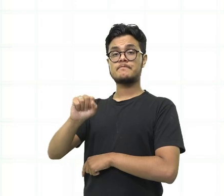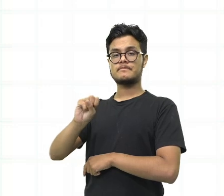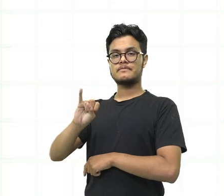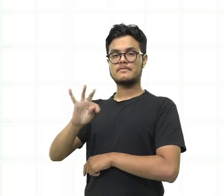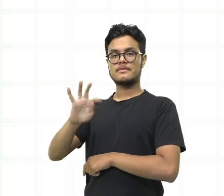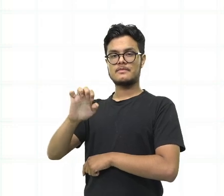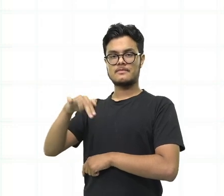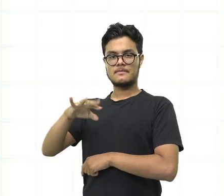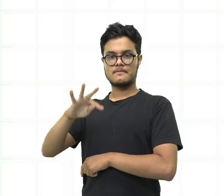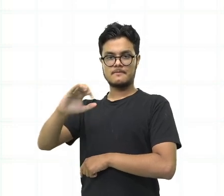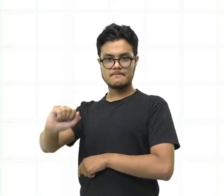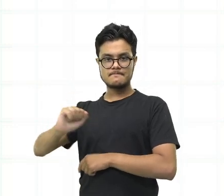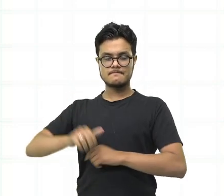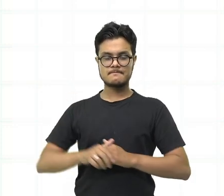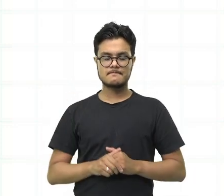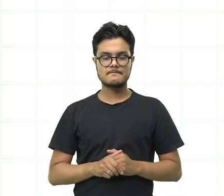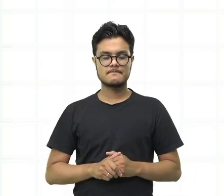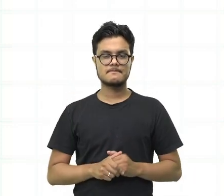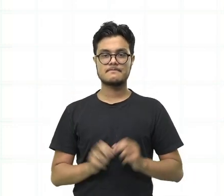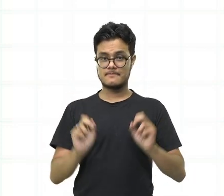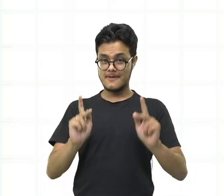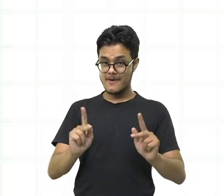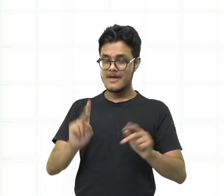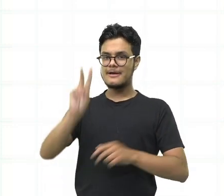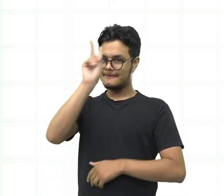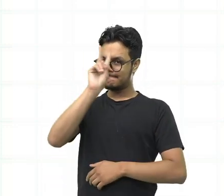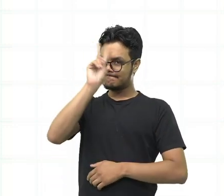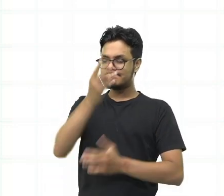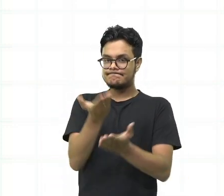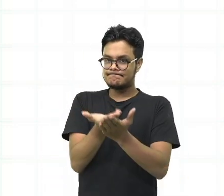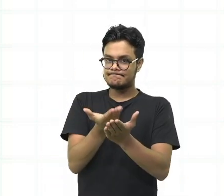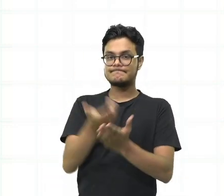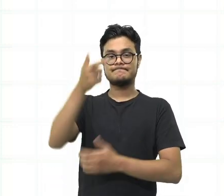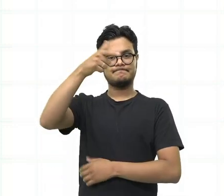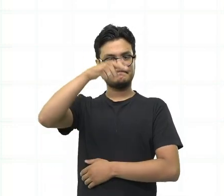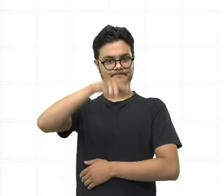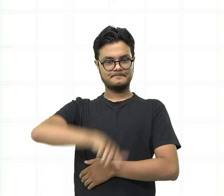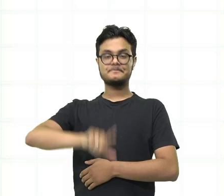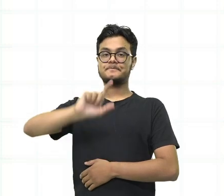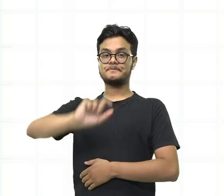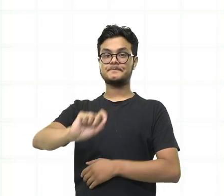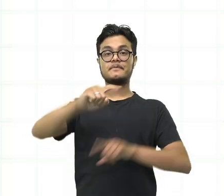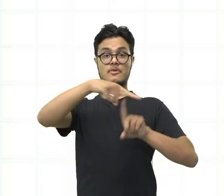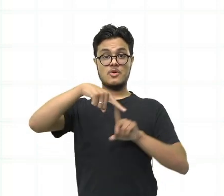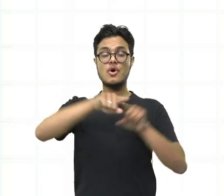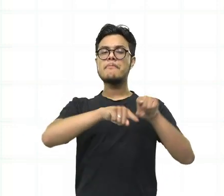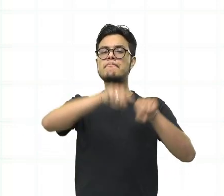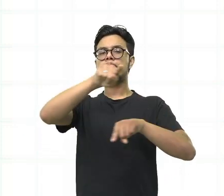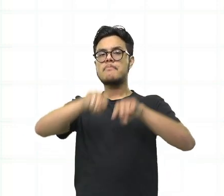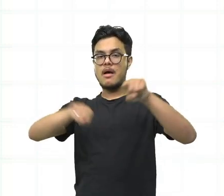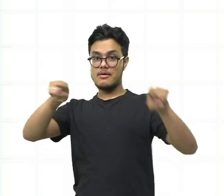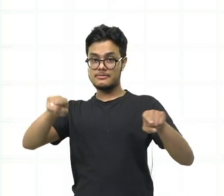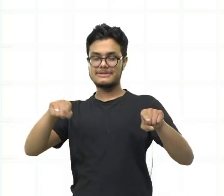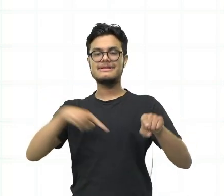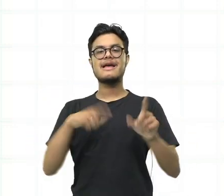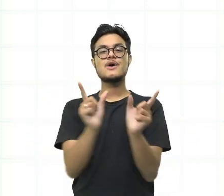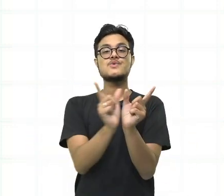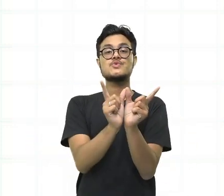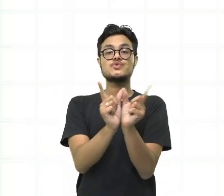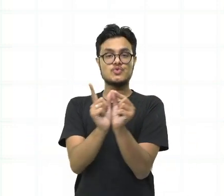parasintética. Certo? Então, relembrando, derivação